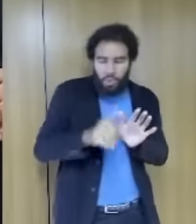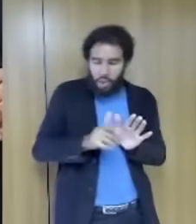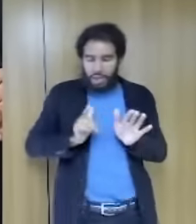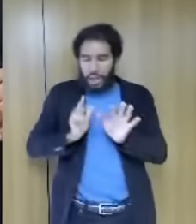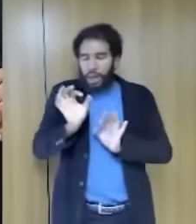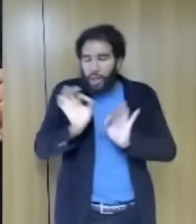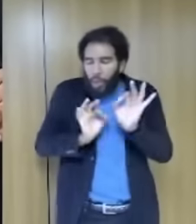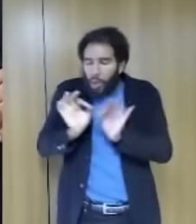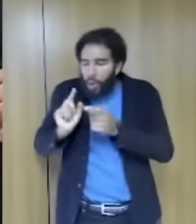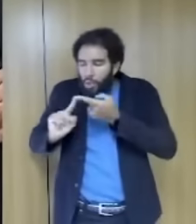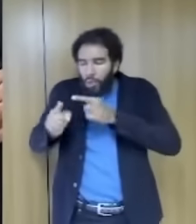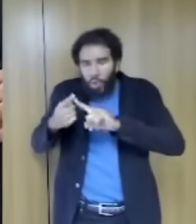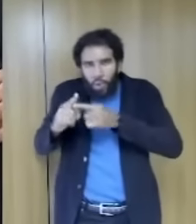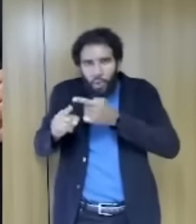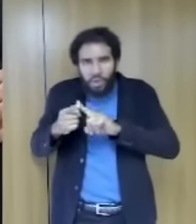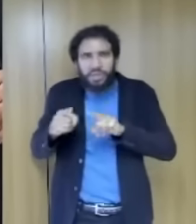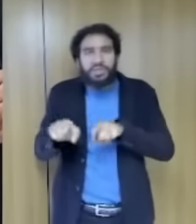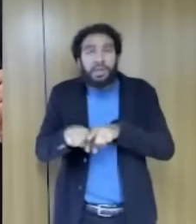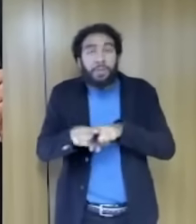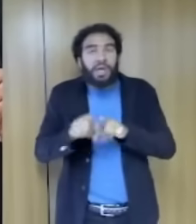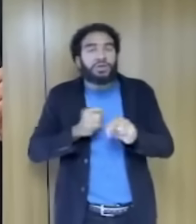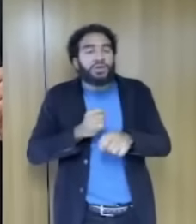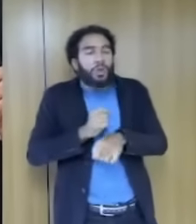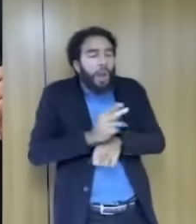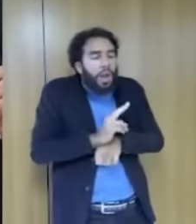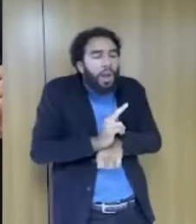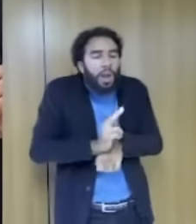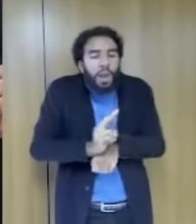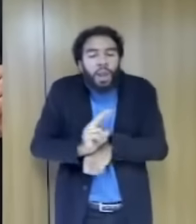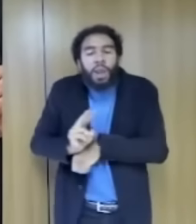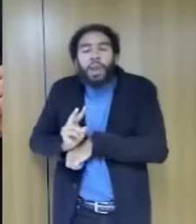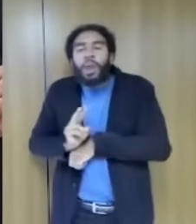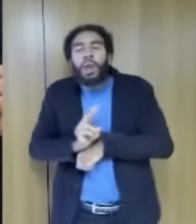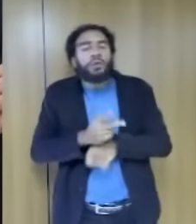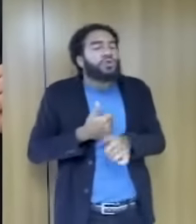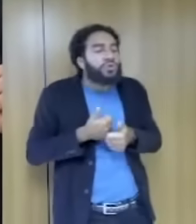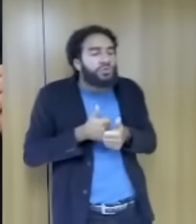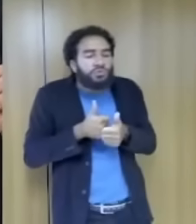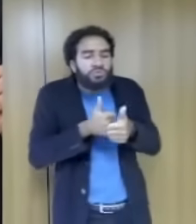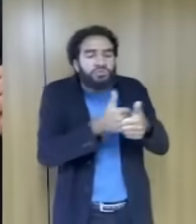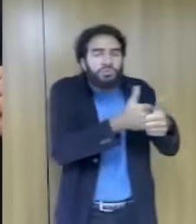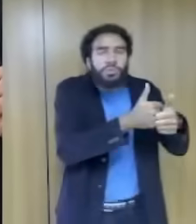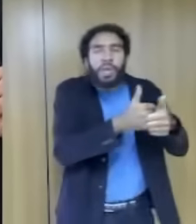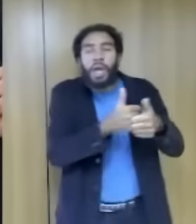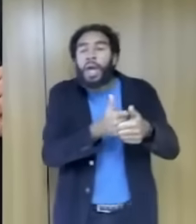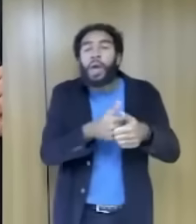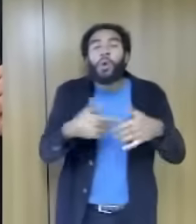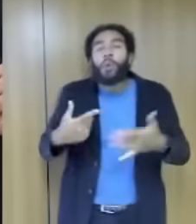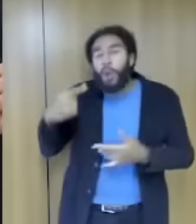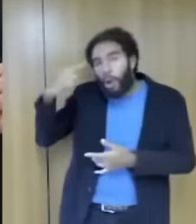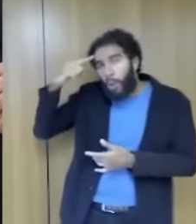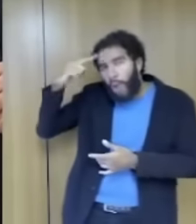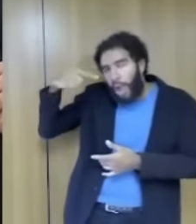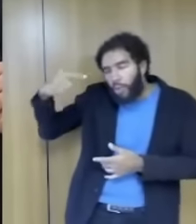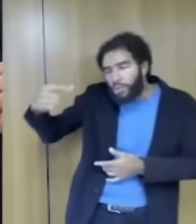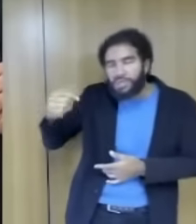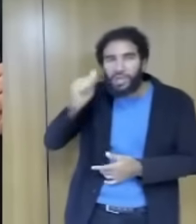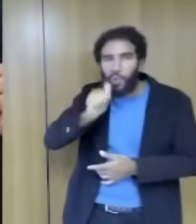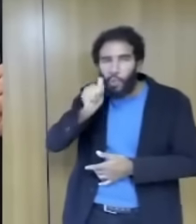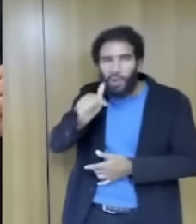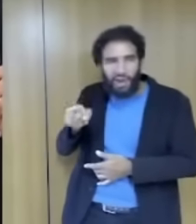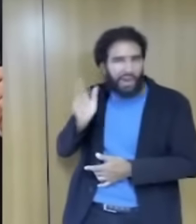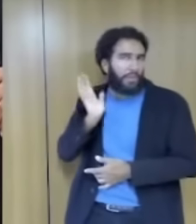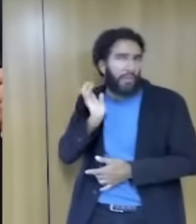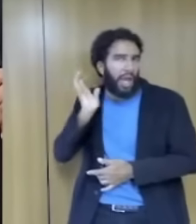na ocorrência de campana de vigilância, de acompanhamento da rotina da vereadora Marielle,